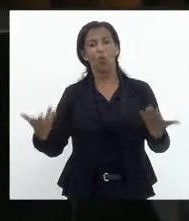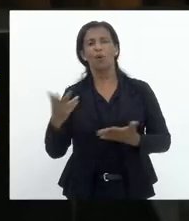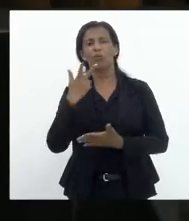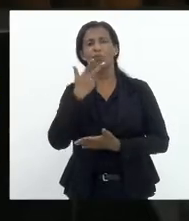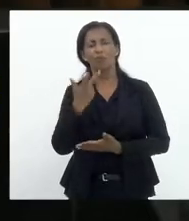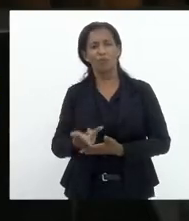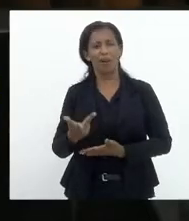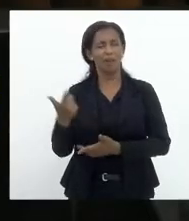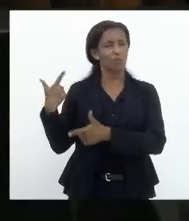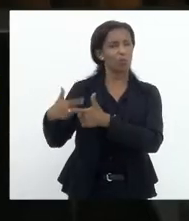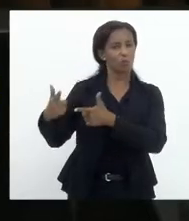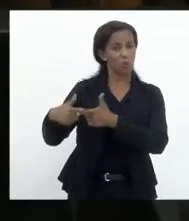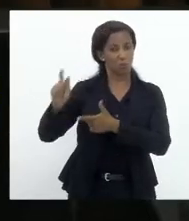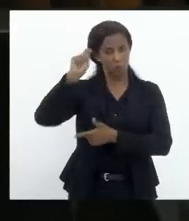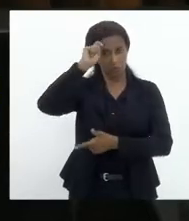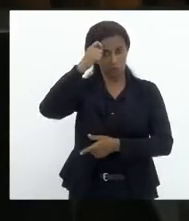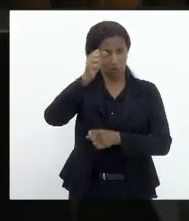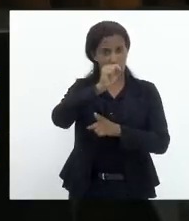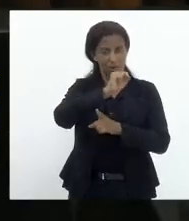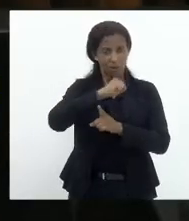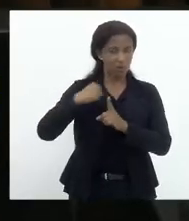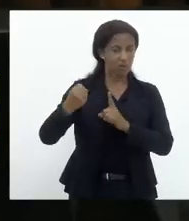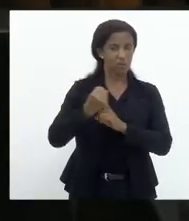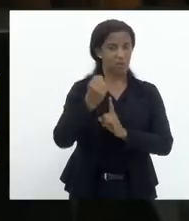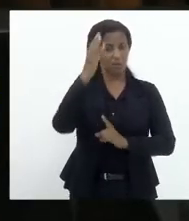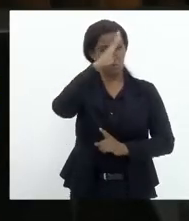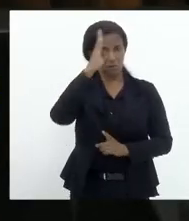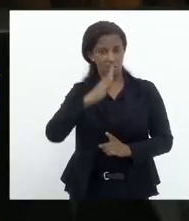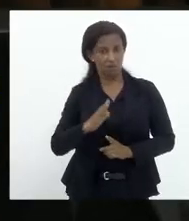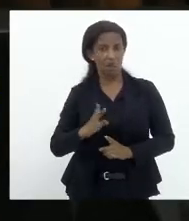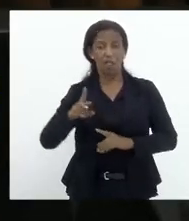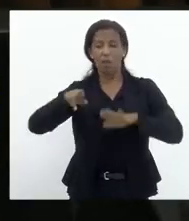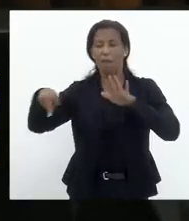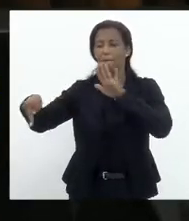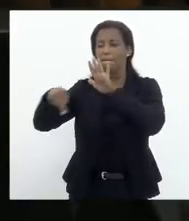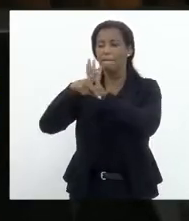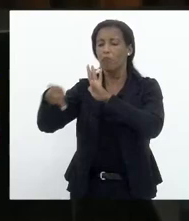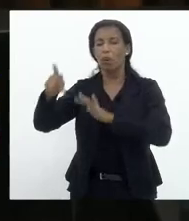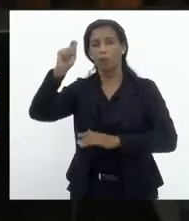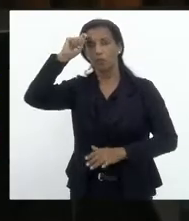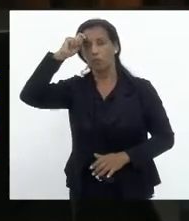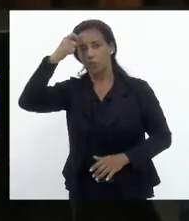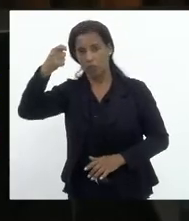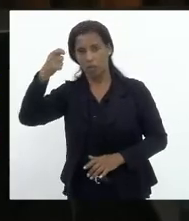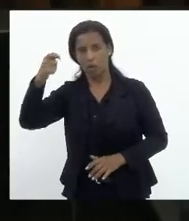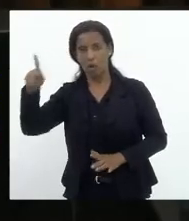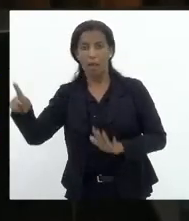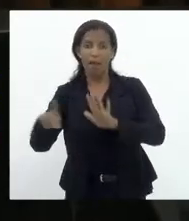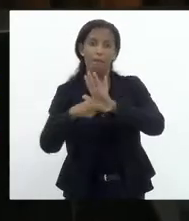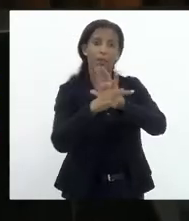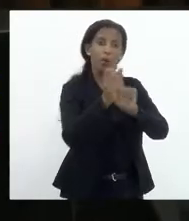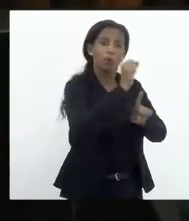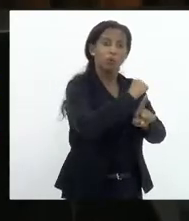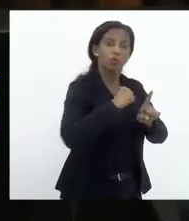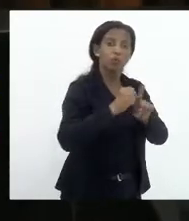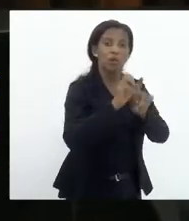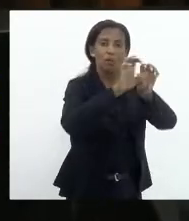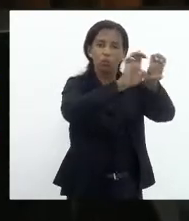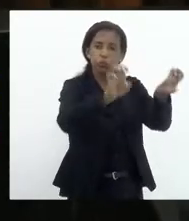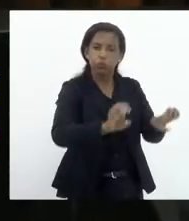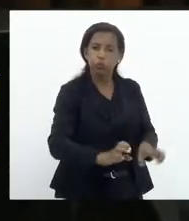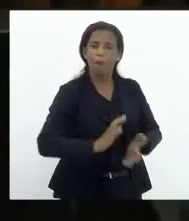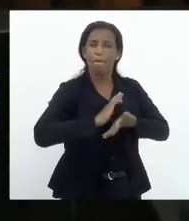da integração do negro na sociedade brasileira não é um problema do negro mas um problema de uma sociedade estruturalmente